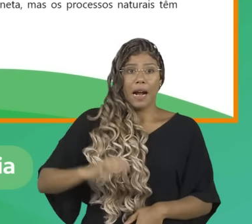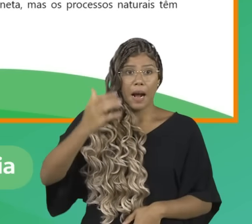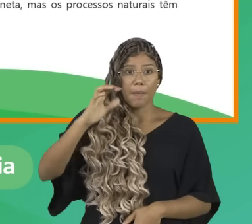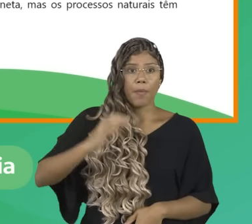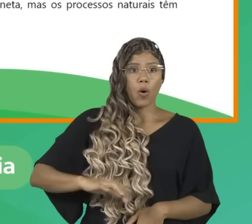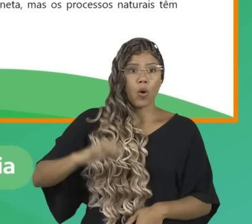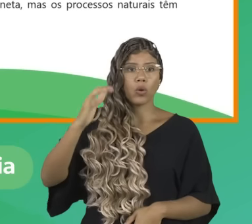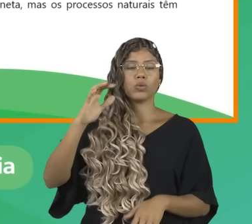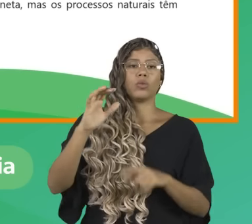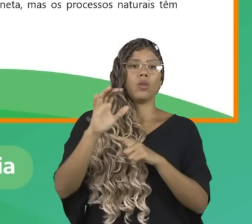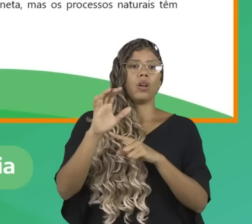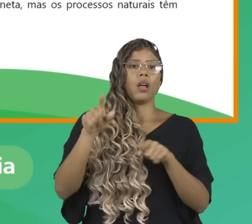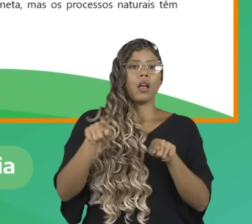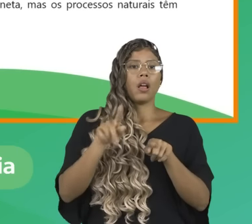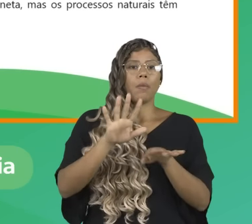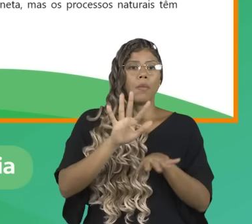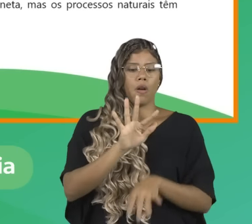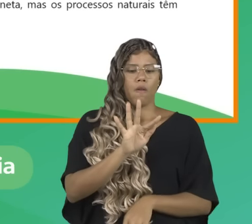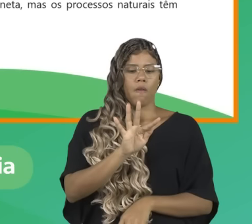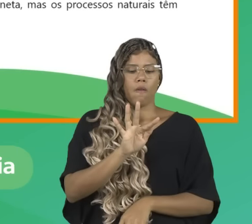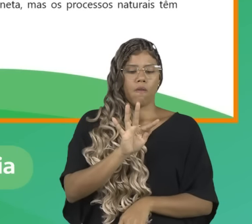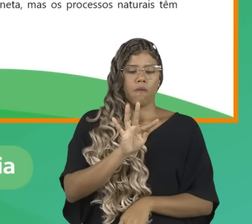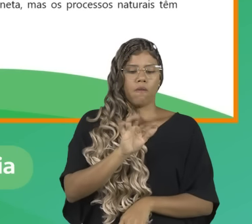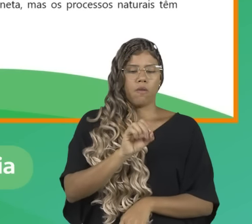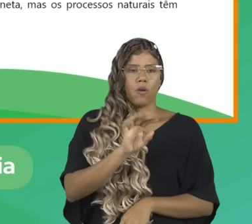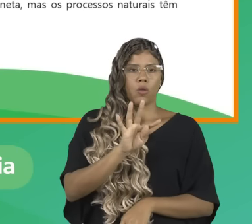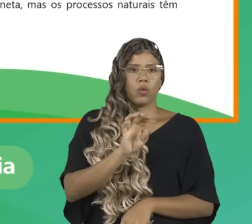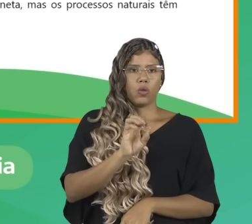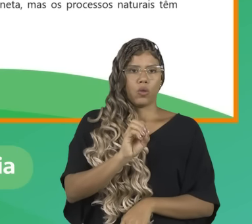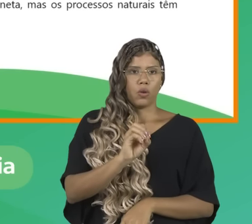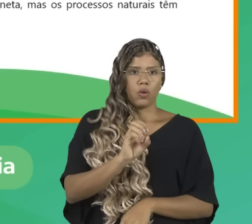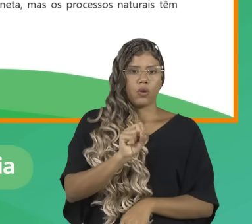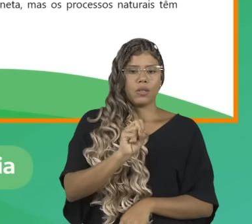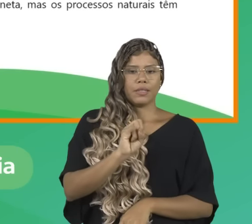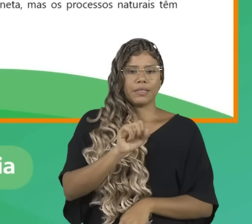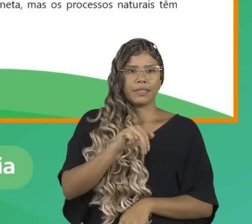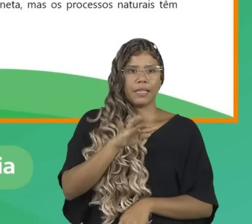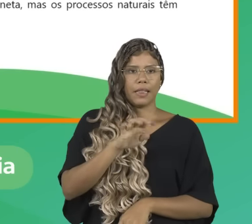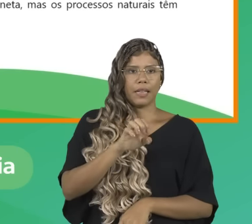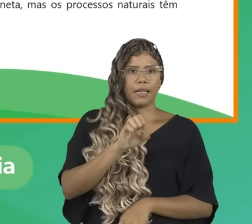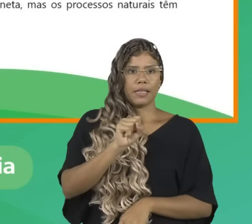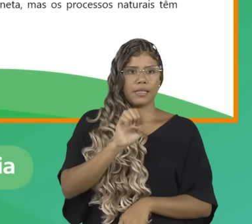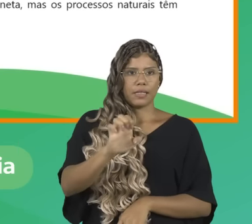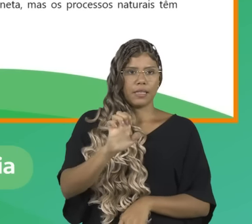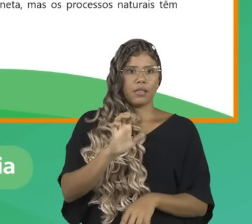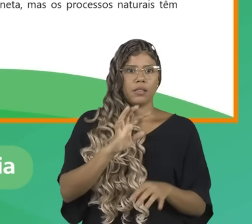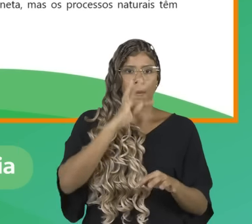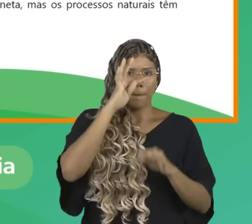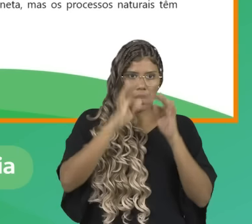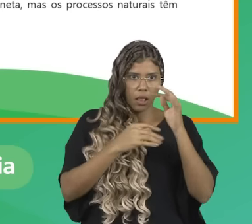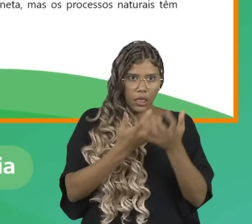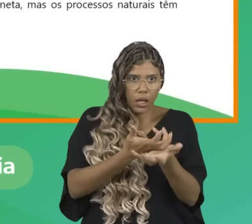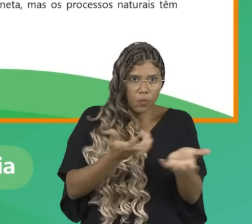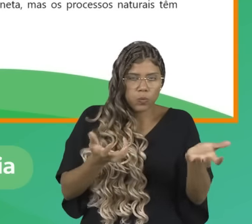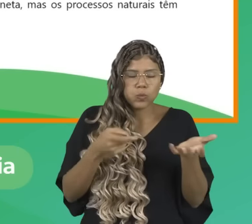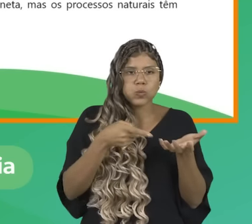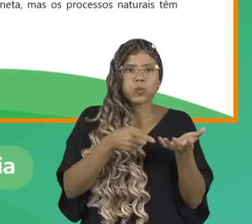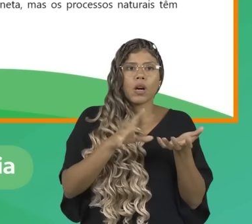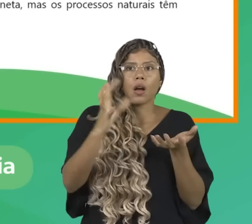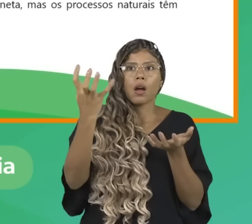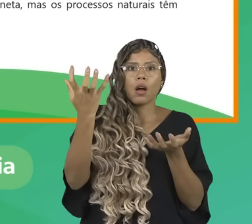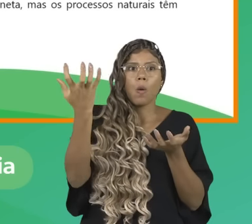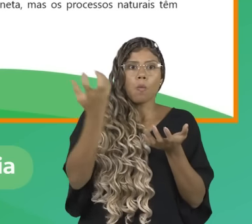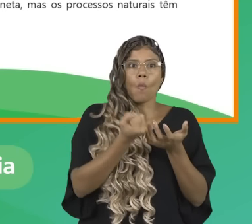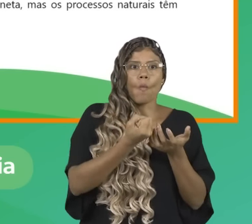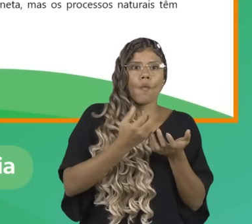naquele ambiente floresta, elas retêm aquele gás carbônico na forma de biomassa nos vegetais. Enquanto quanto maior